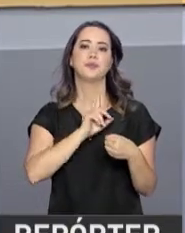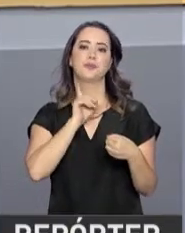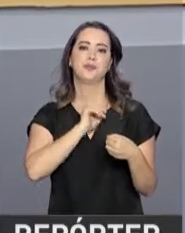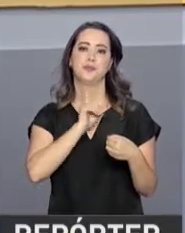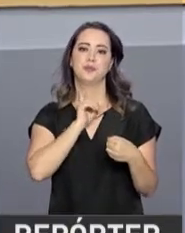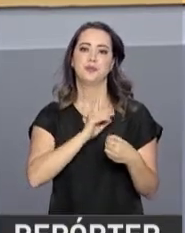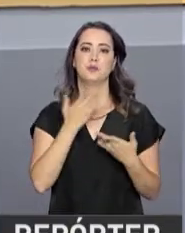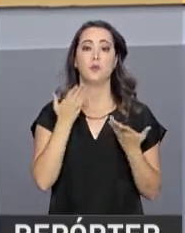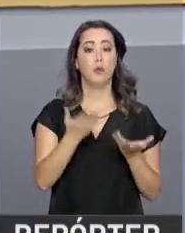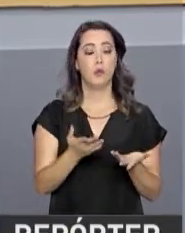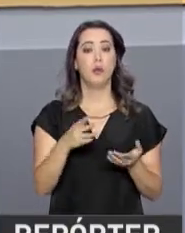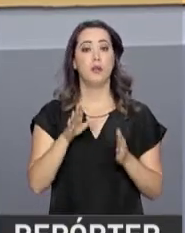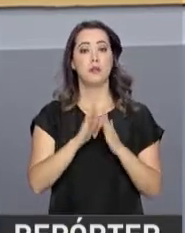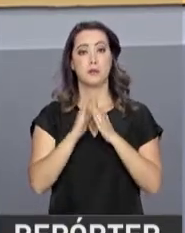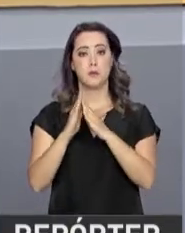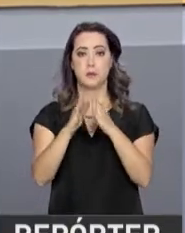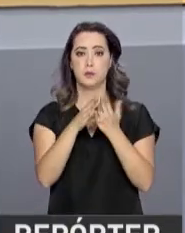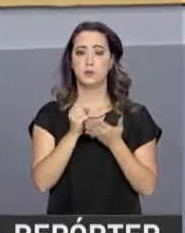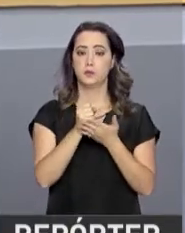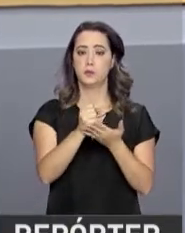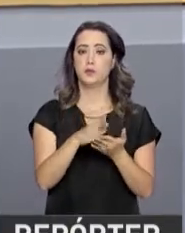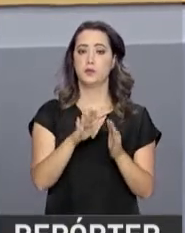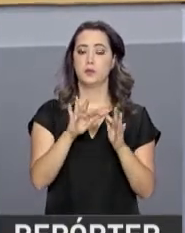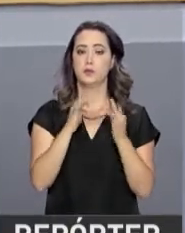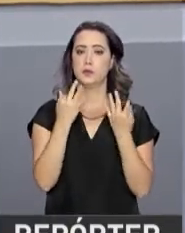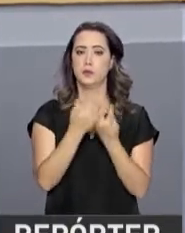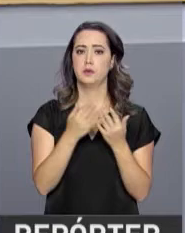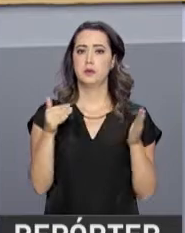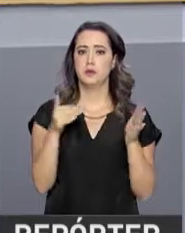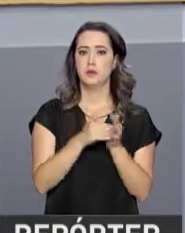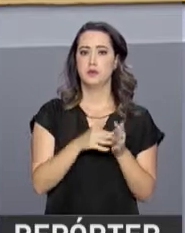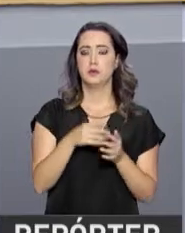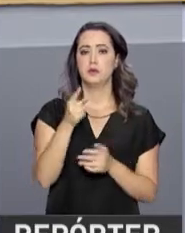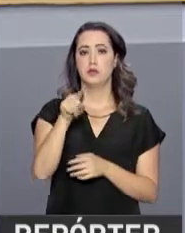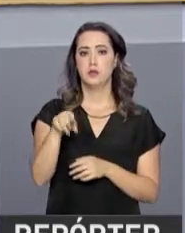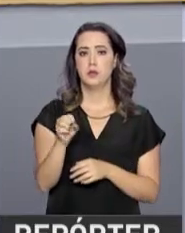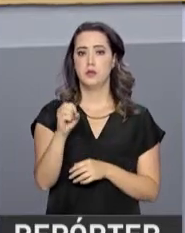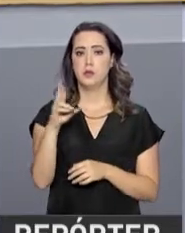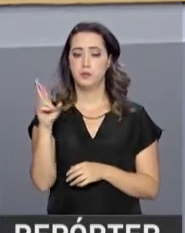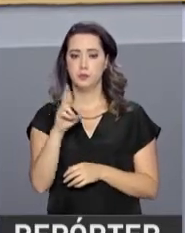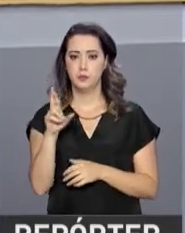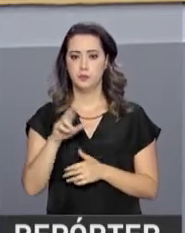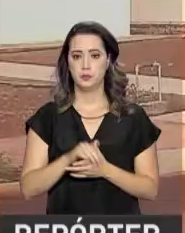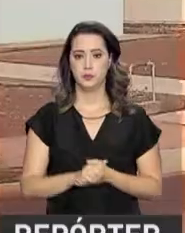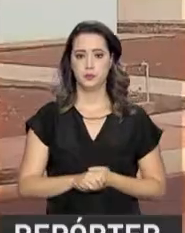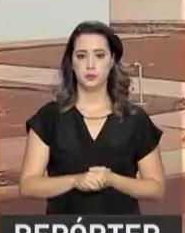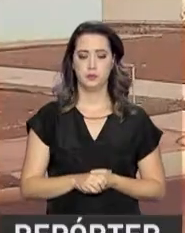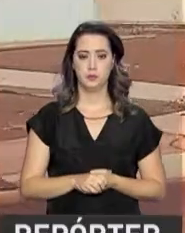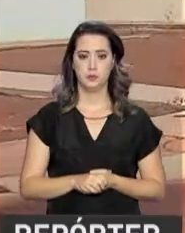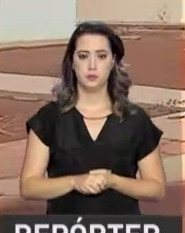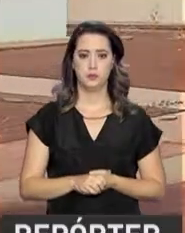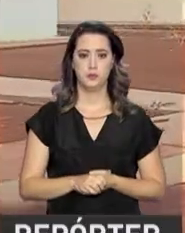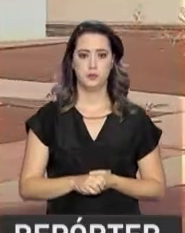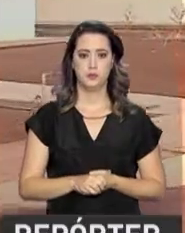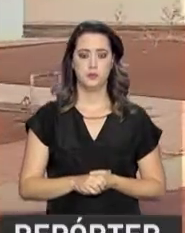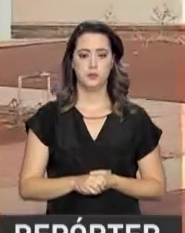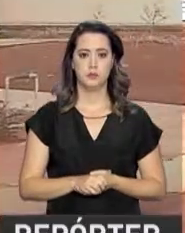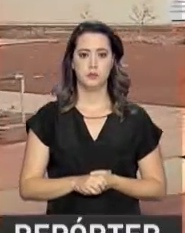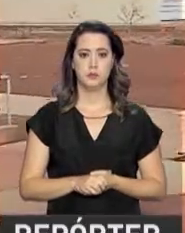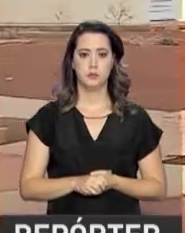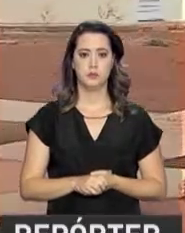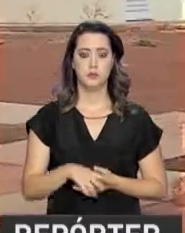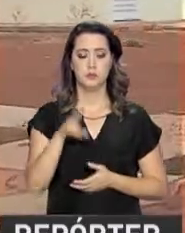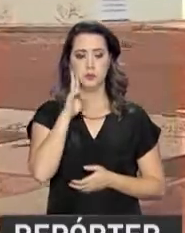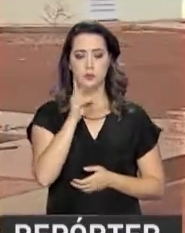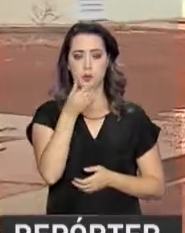triângulo mineiro os imóveis são para famílias com renda mensal de até 1.800 reais a balconista